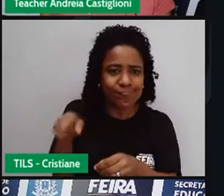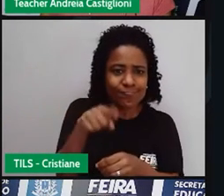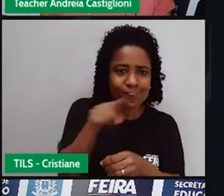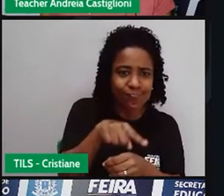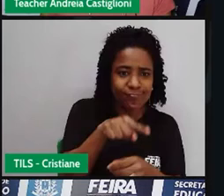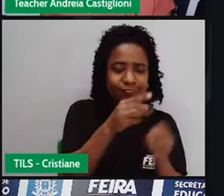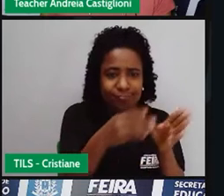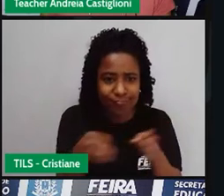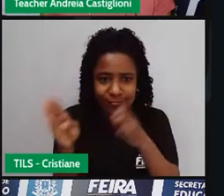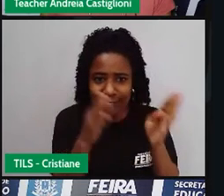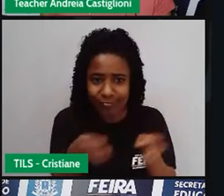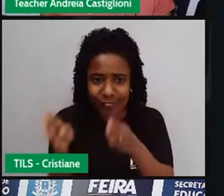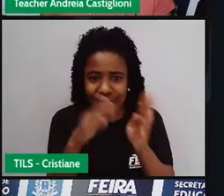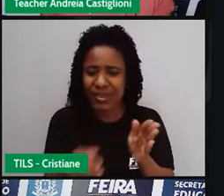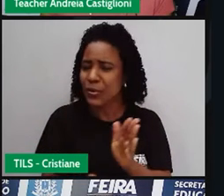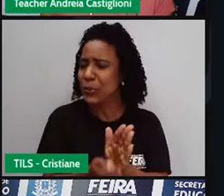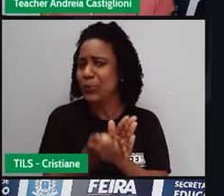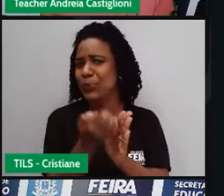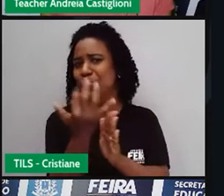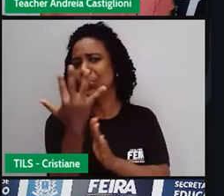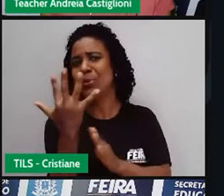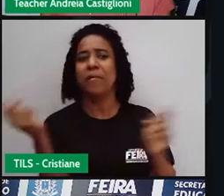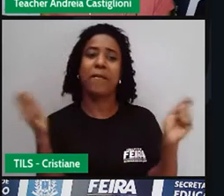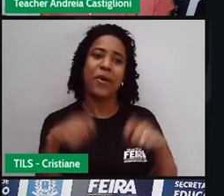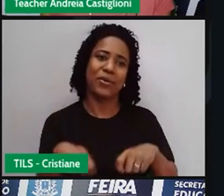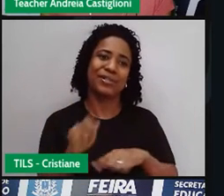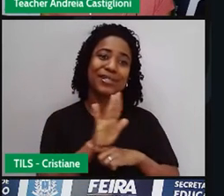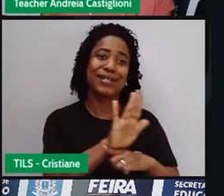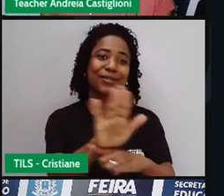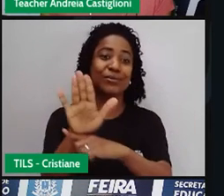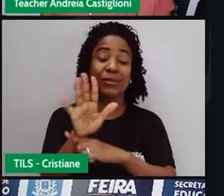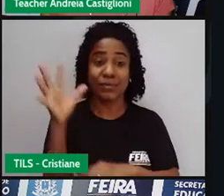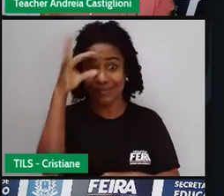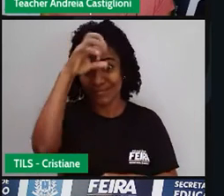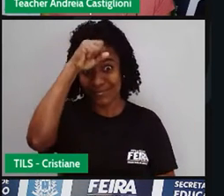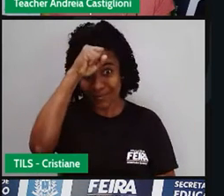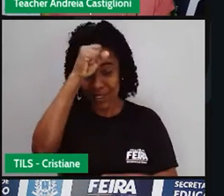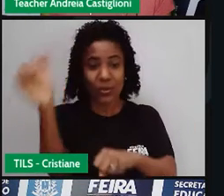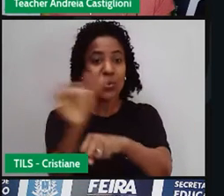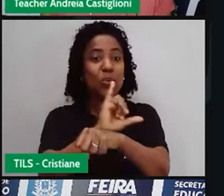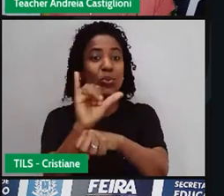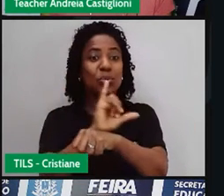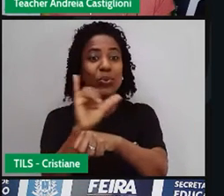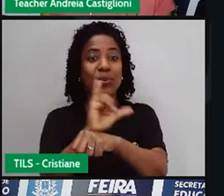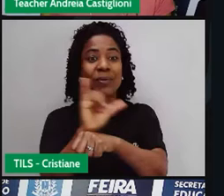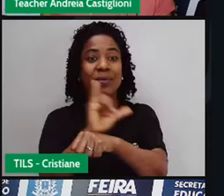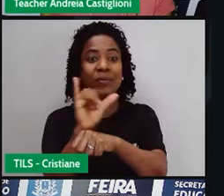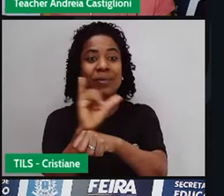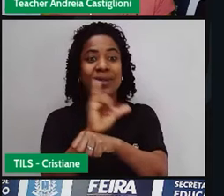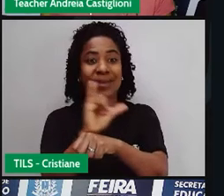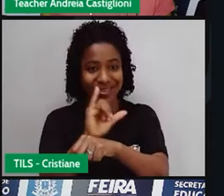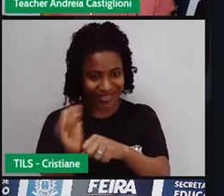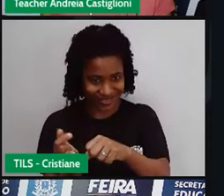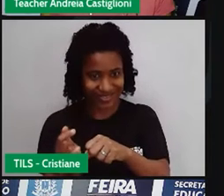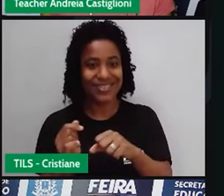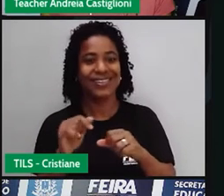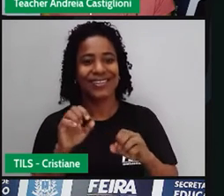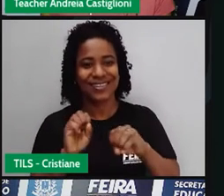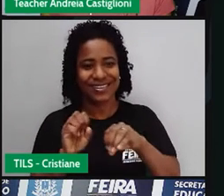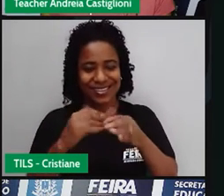vai ajudar a aprender elas estão disponíveis no YouTube o canal a seguinte bom